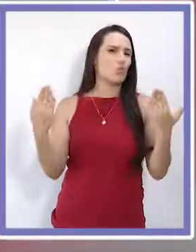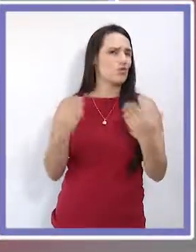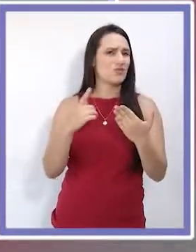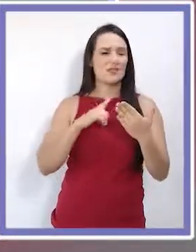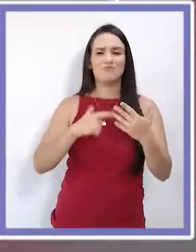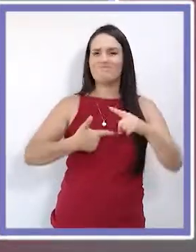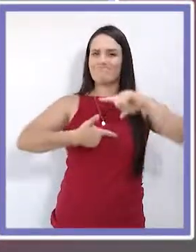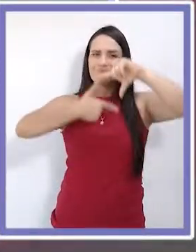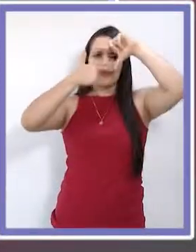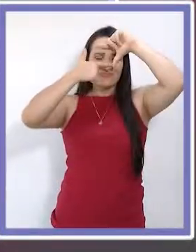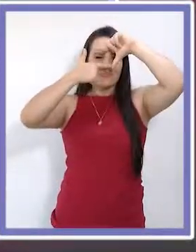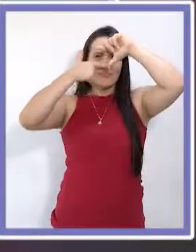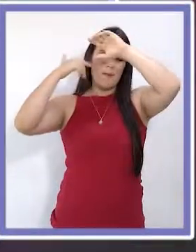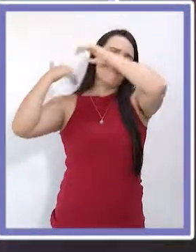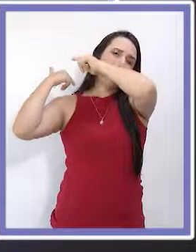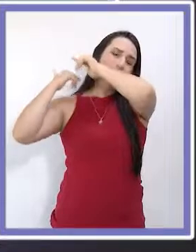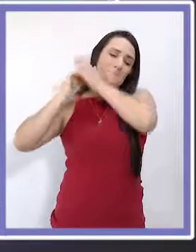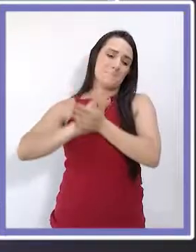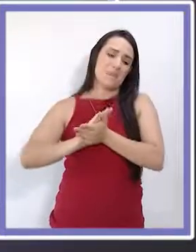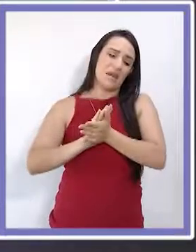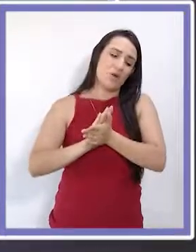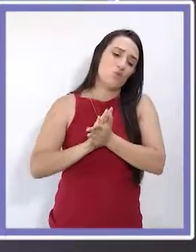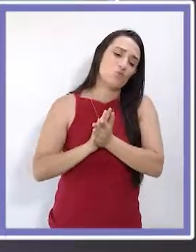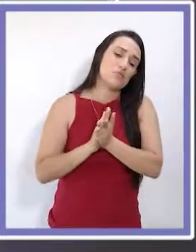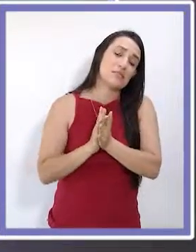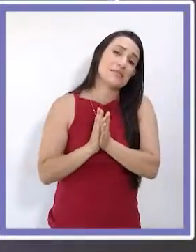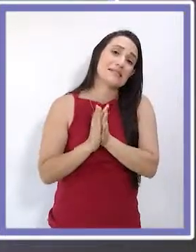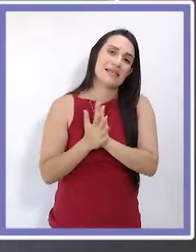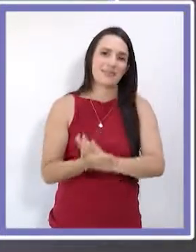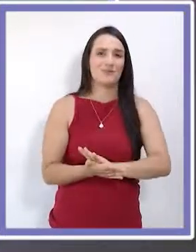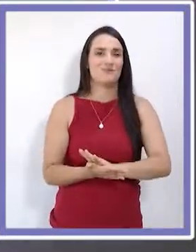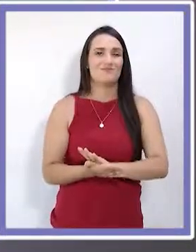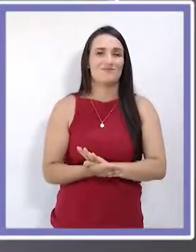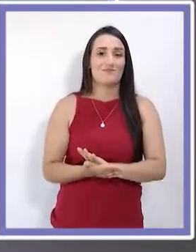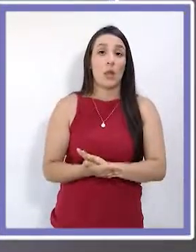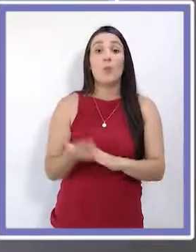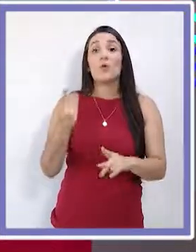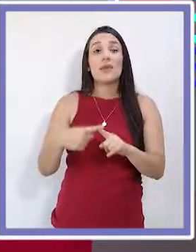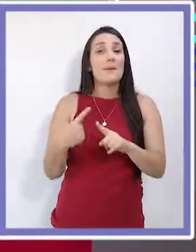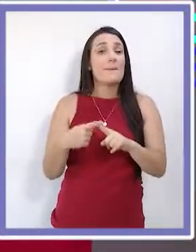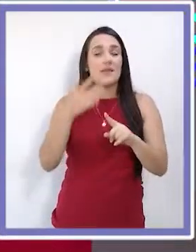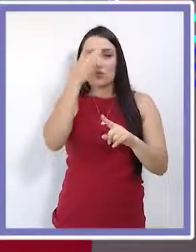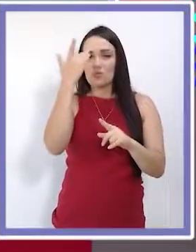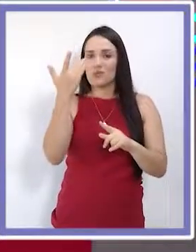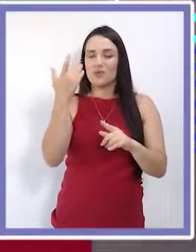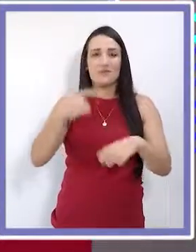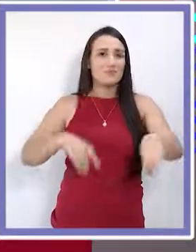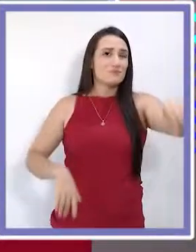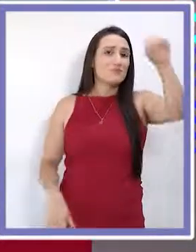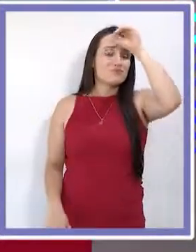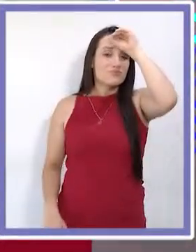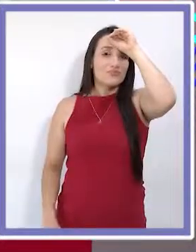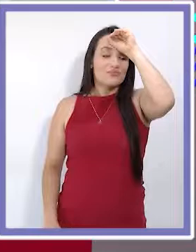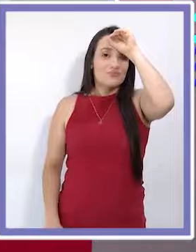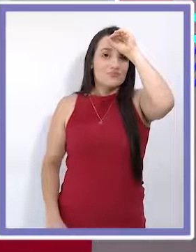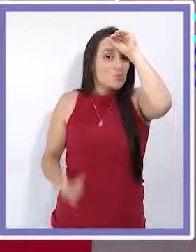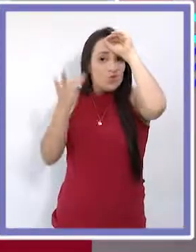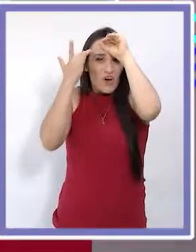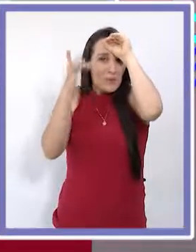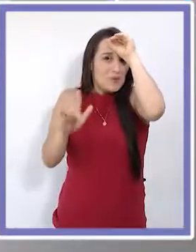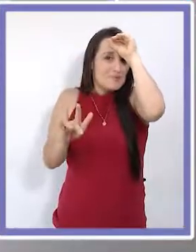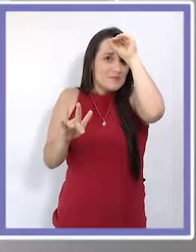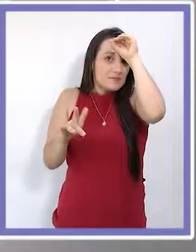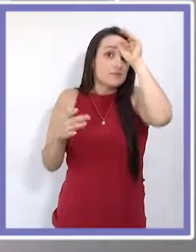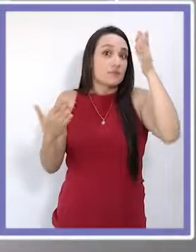existe na sociedade para poder avançar. O cerne disso é a desinformação. Então,